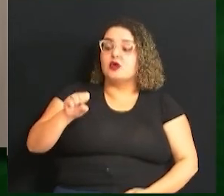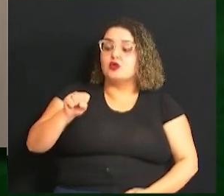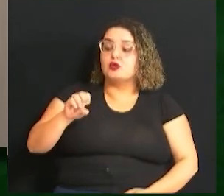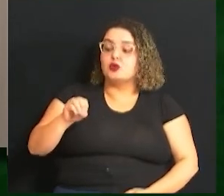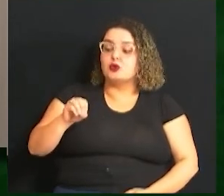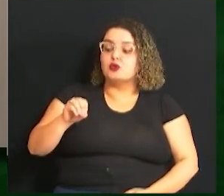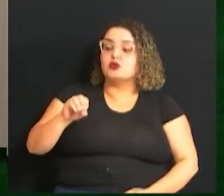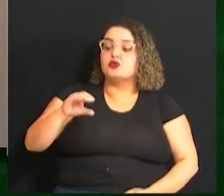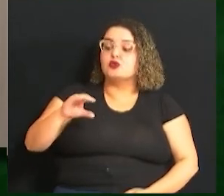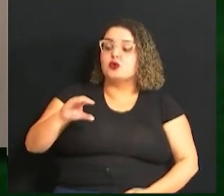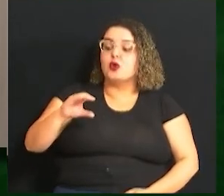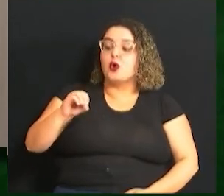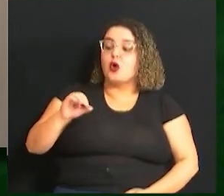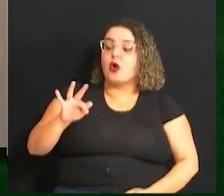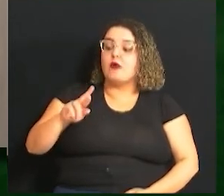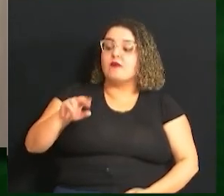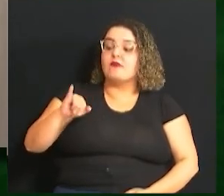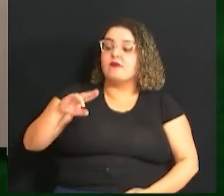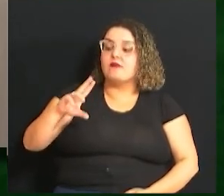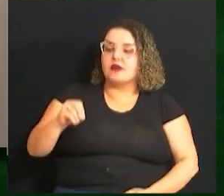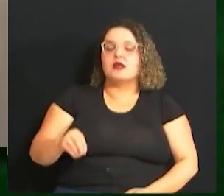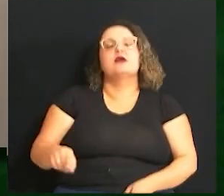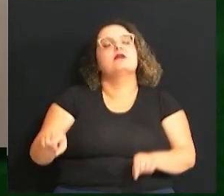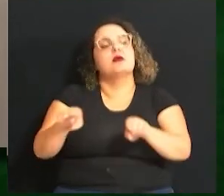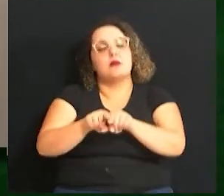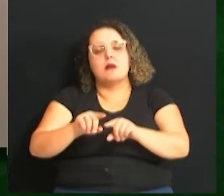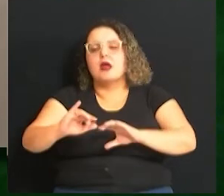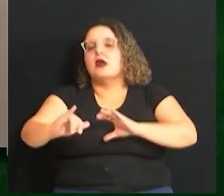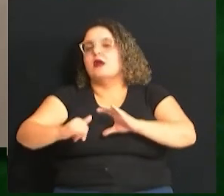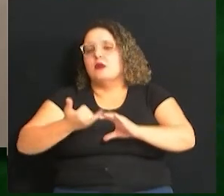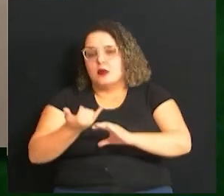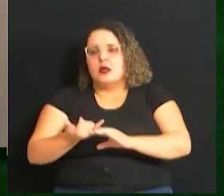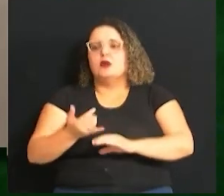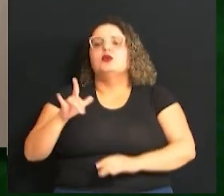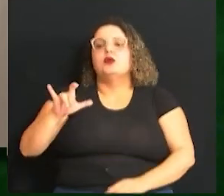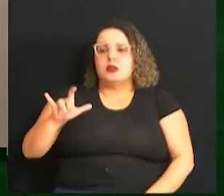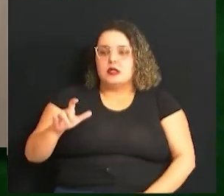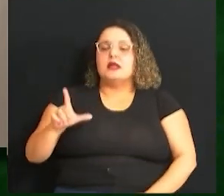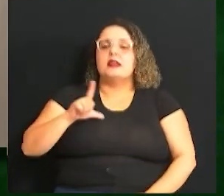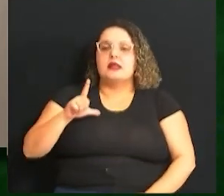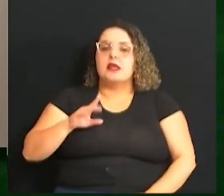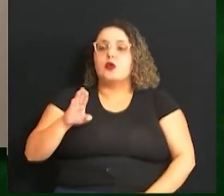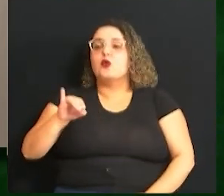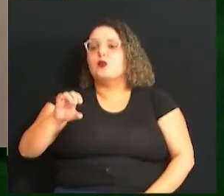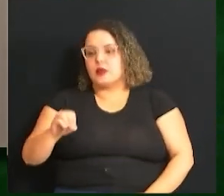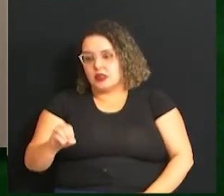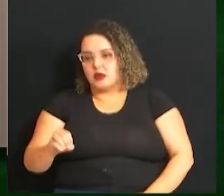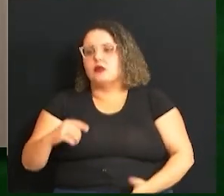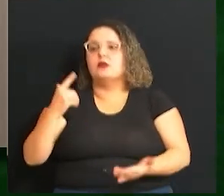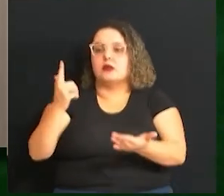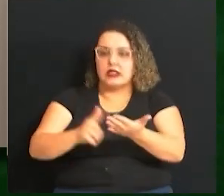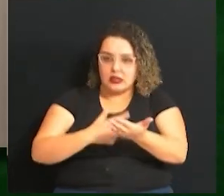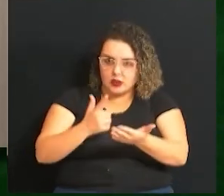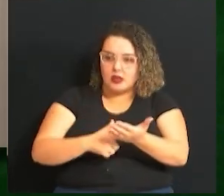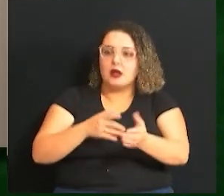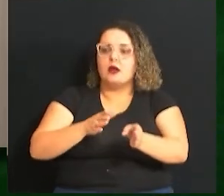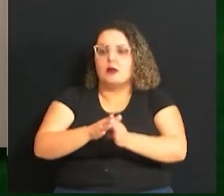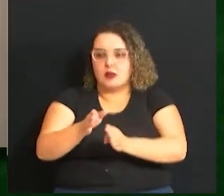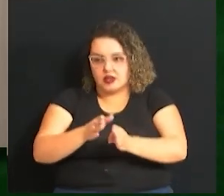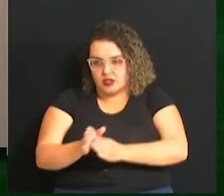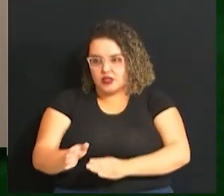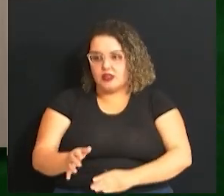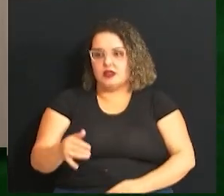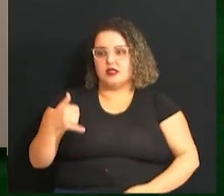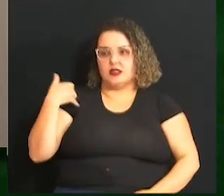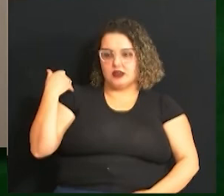@poderosocofrinho e o canal no YouTube também é Poderoso Cofrinho. Lá na bio tem todos os links, inclusive o livro. E o livro ele é